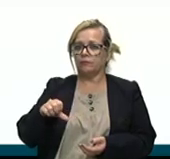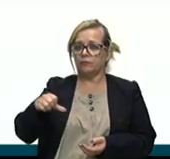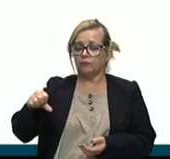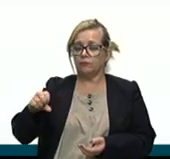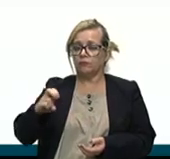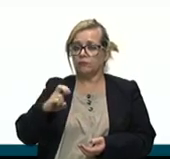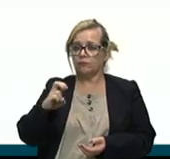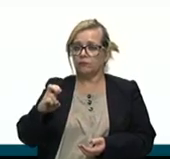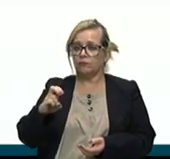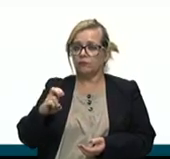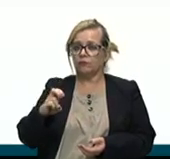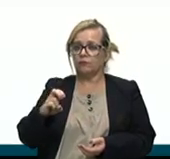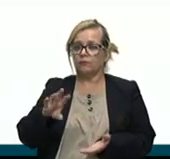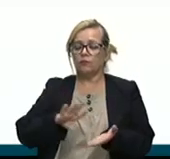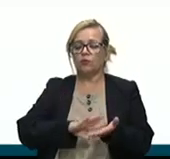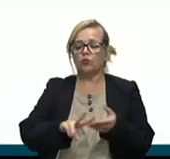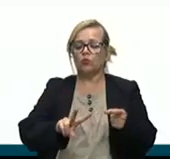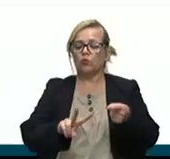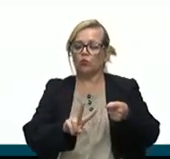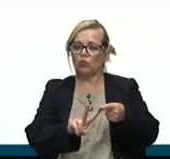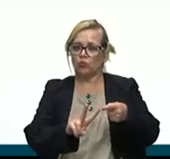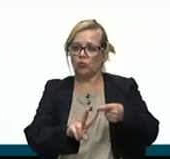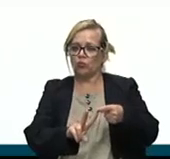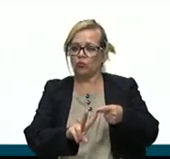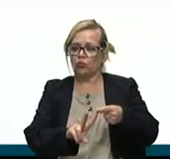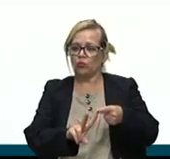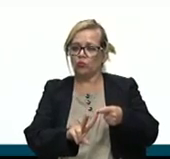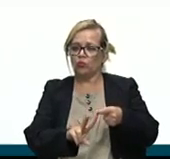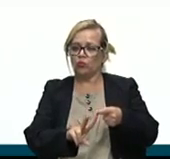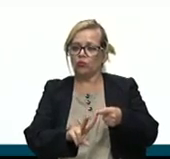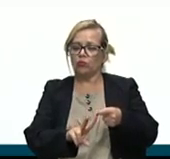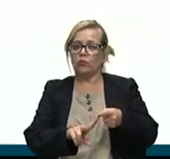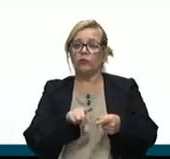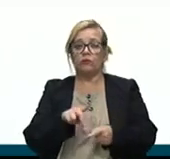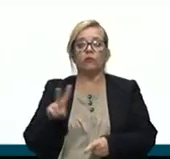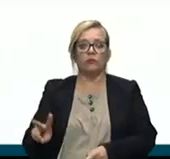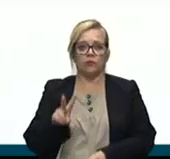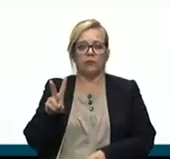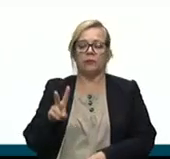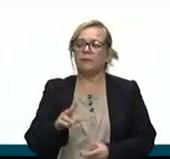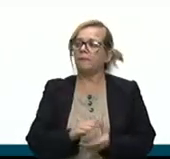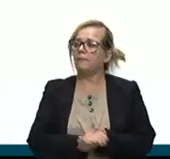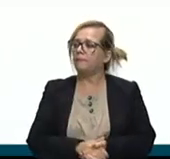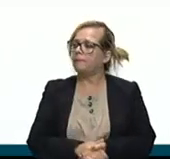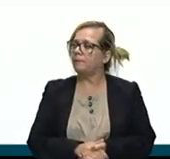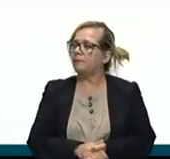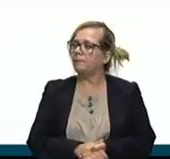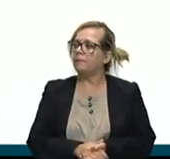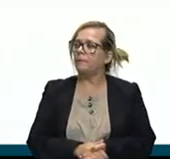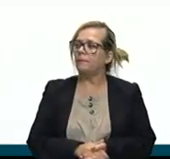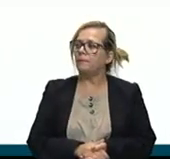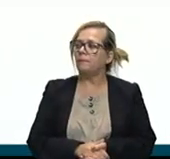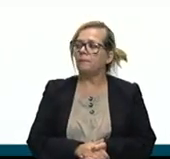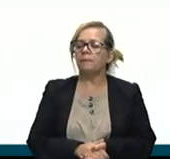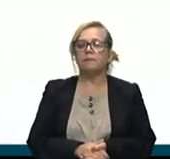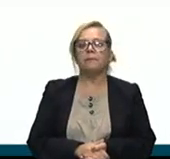0,4995. Então, eu extraio a raiz quadrada desse valor.